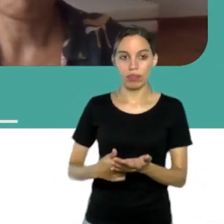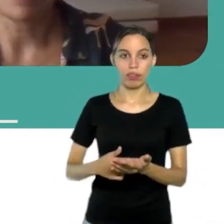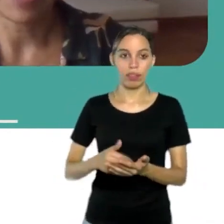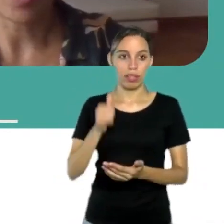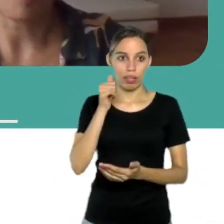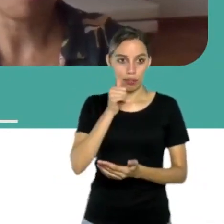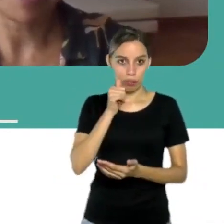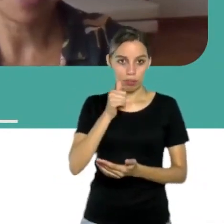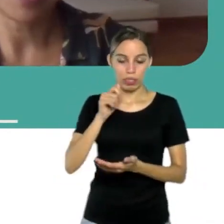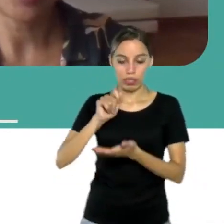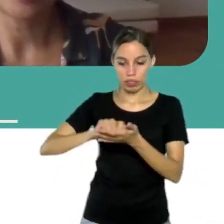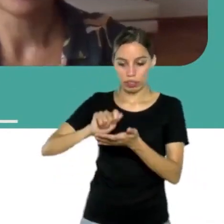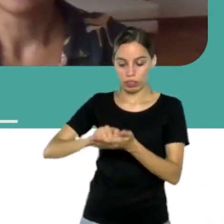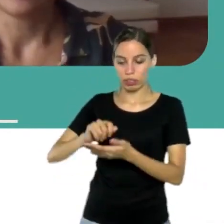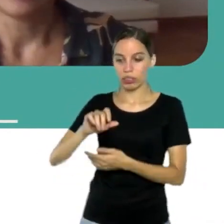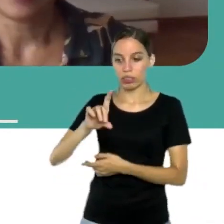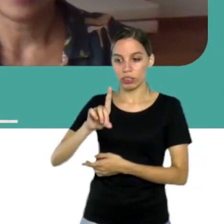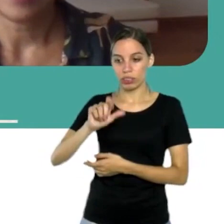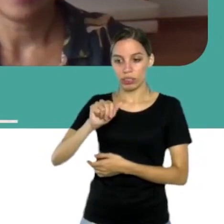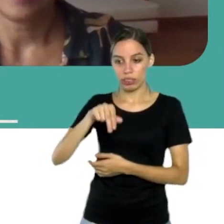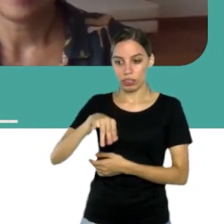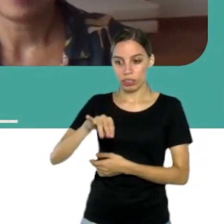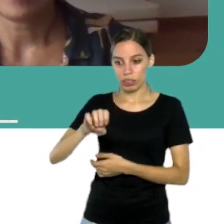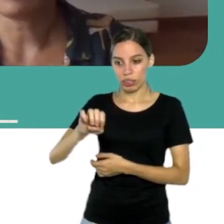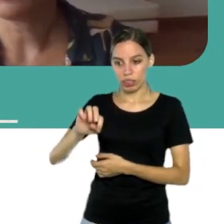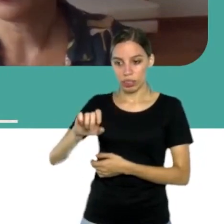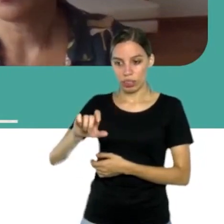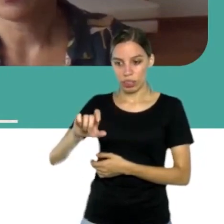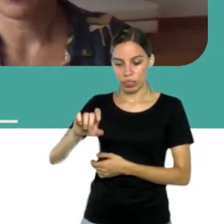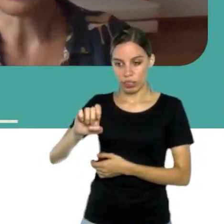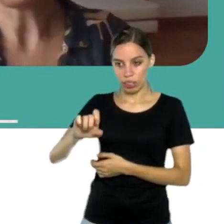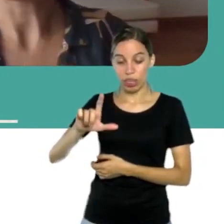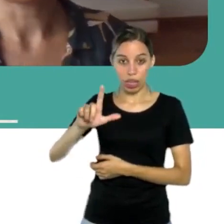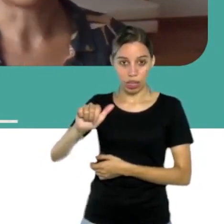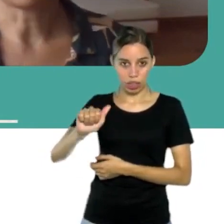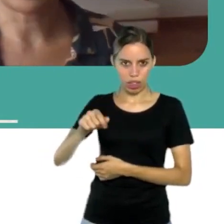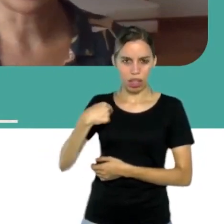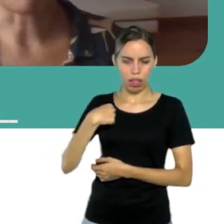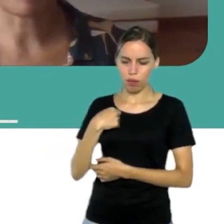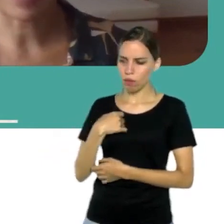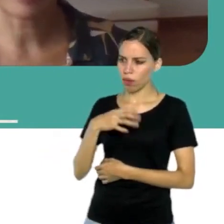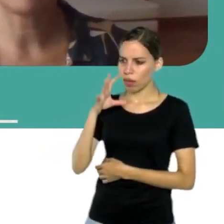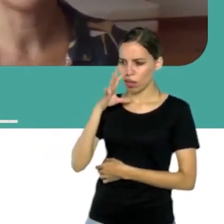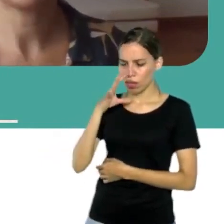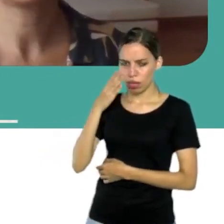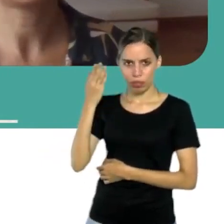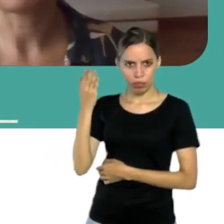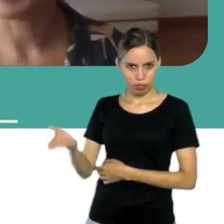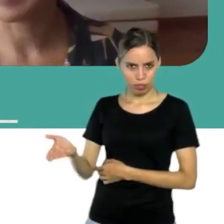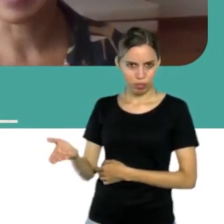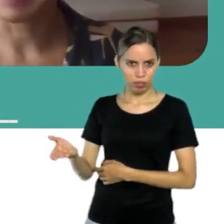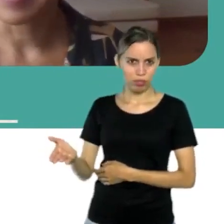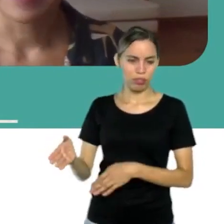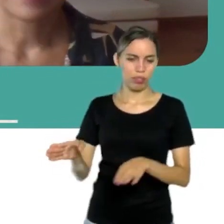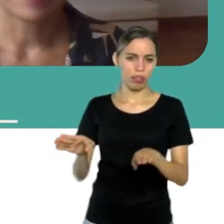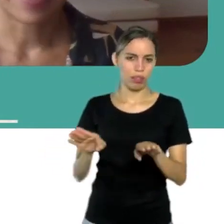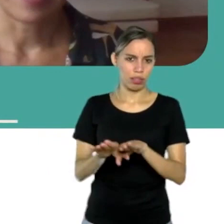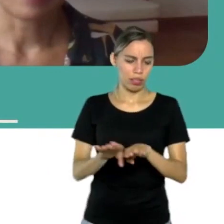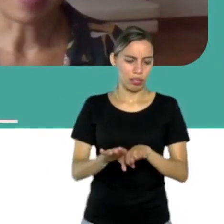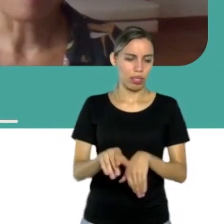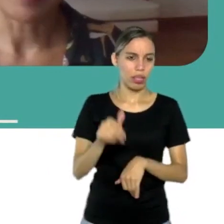admiro enormemente, e a Orelha da Flávia, né, que